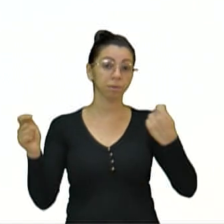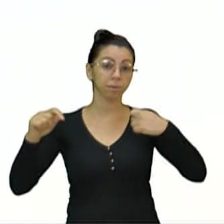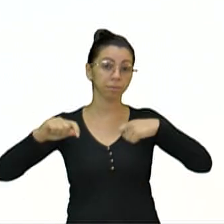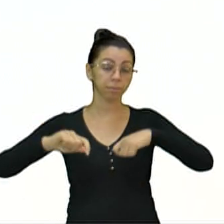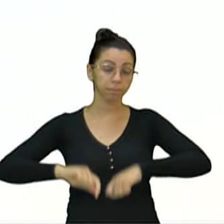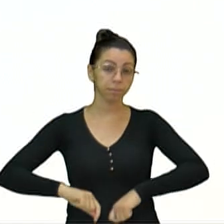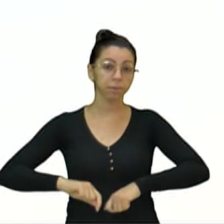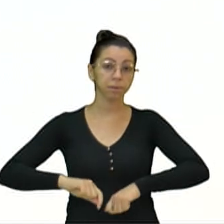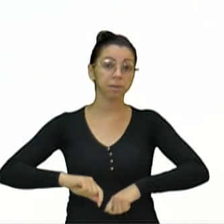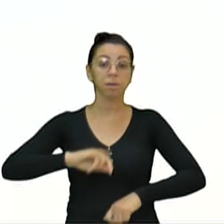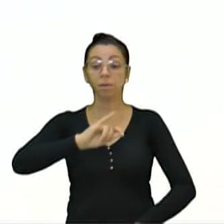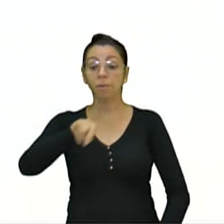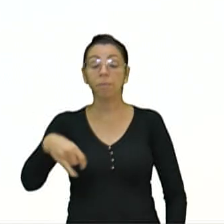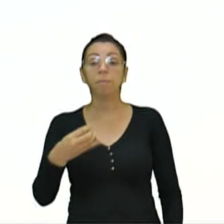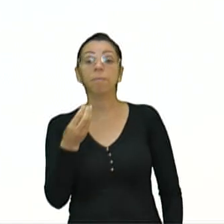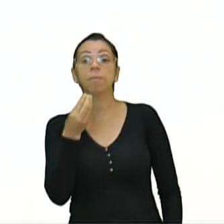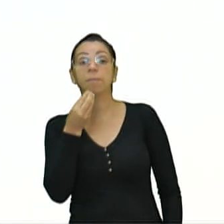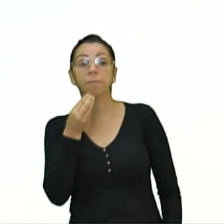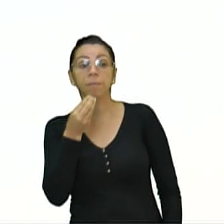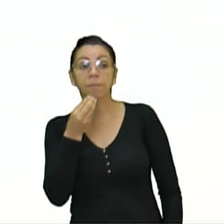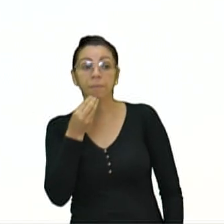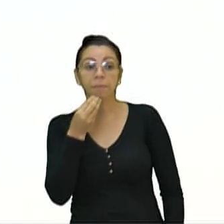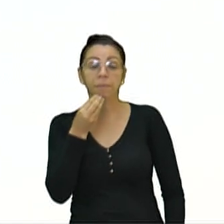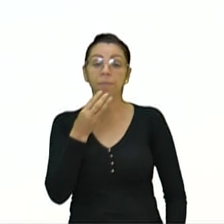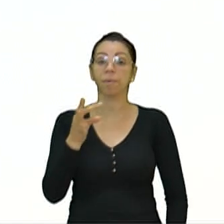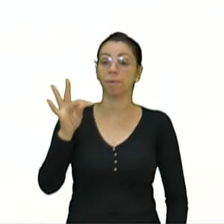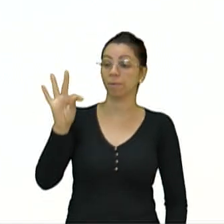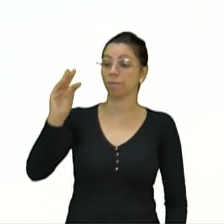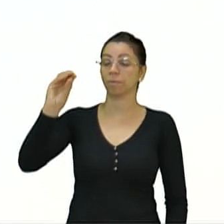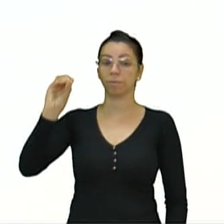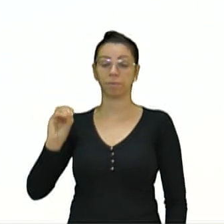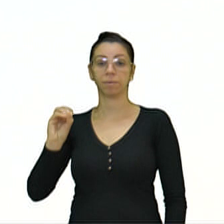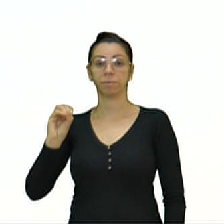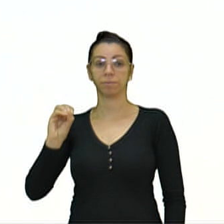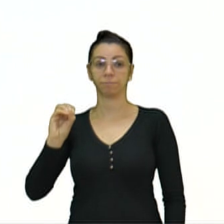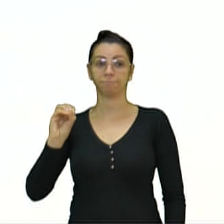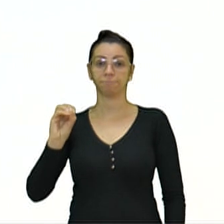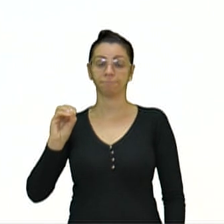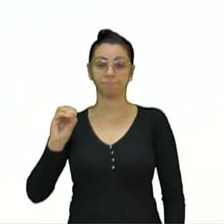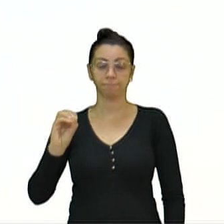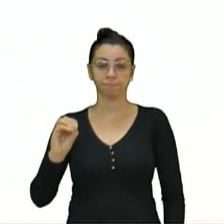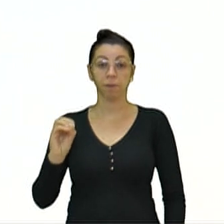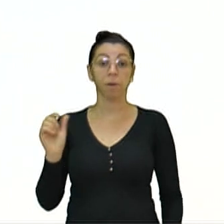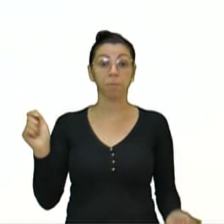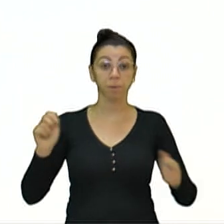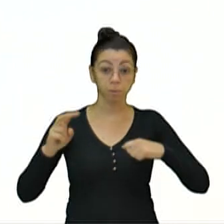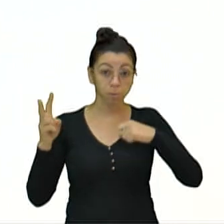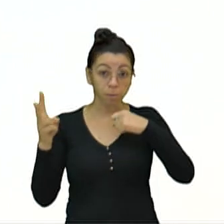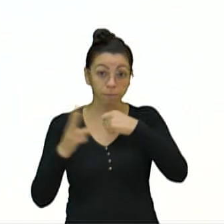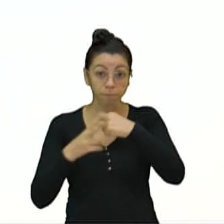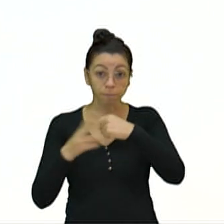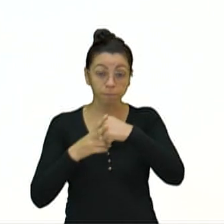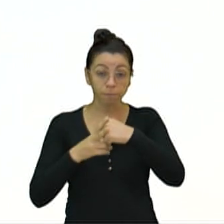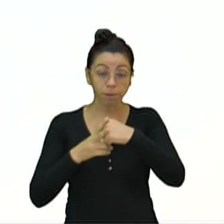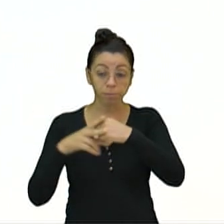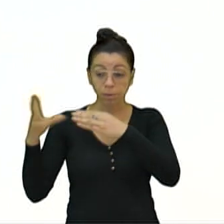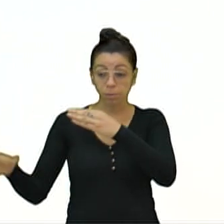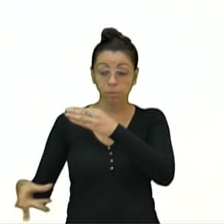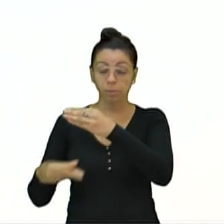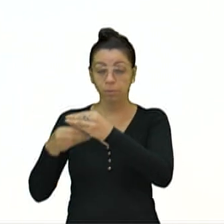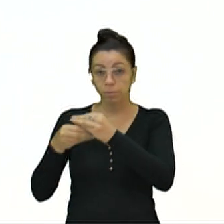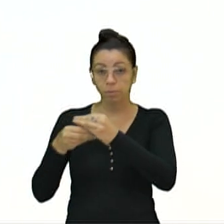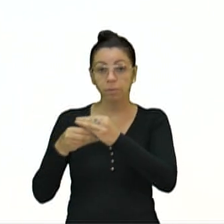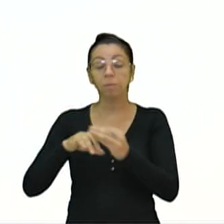uma chance para ou de. Verb and a complement. Eu preciso que você coloque um verbo e seu complemento. Ah, eu preciso